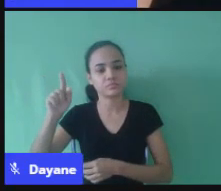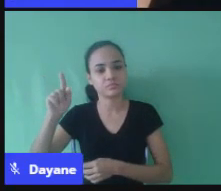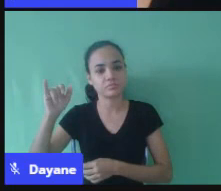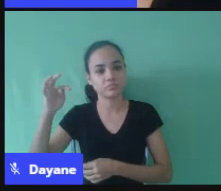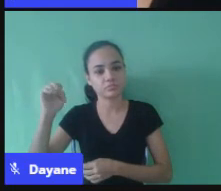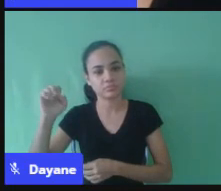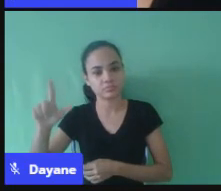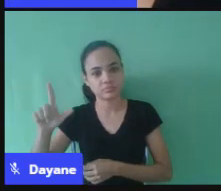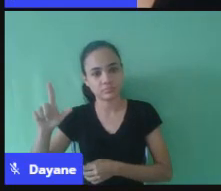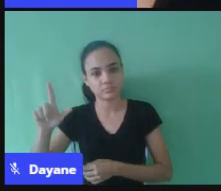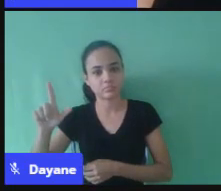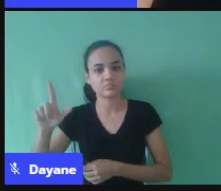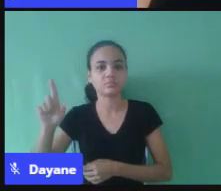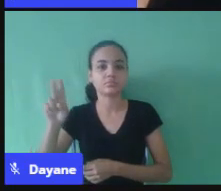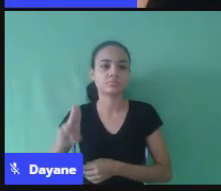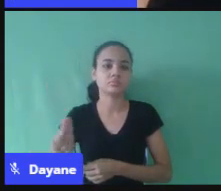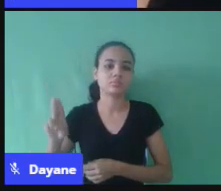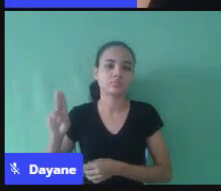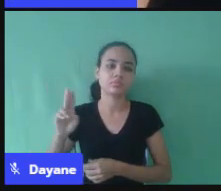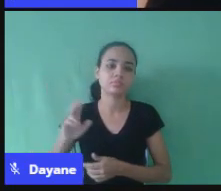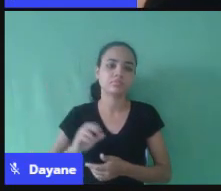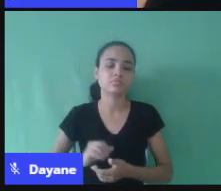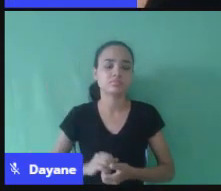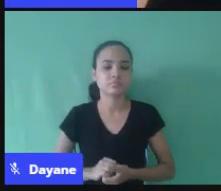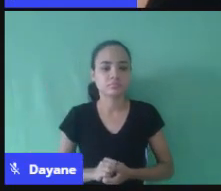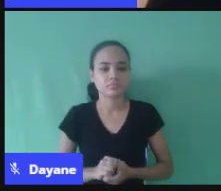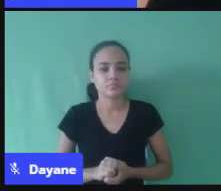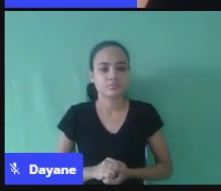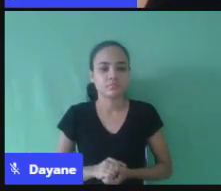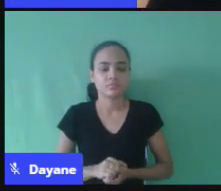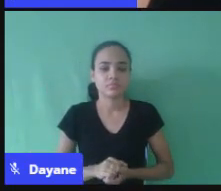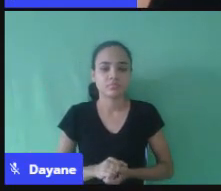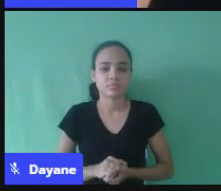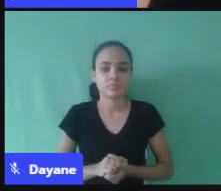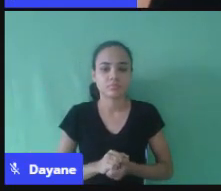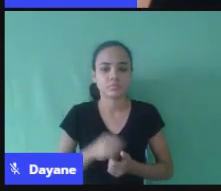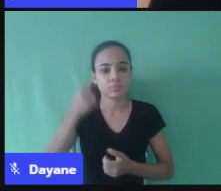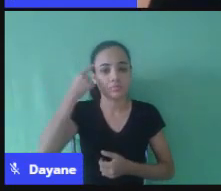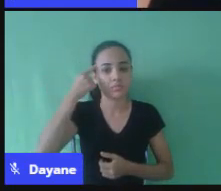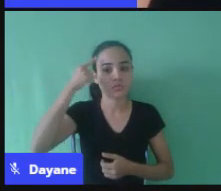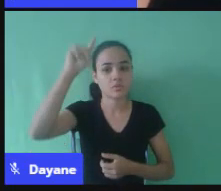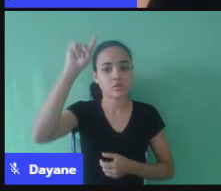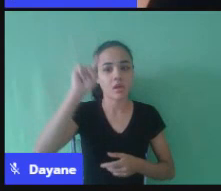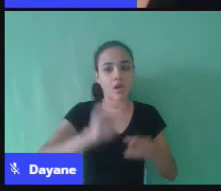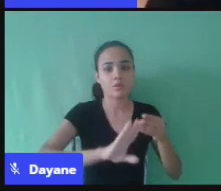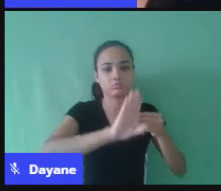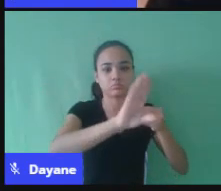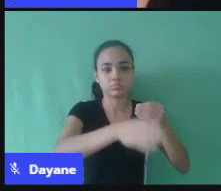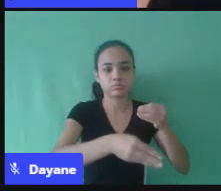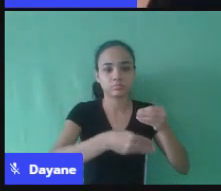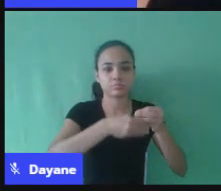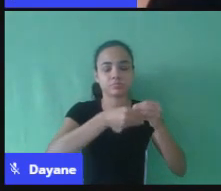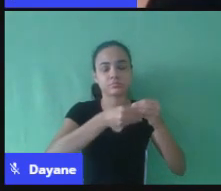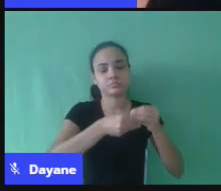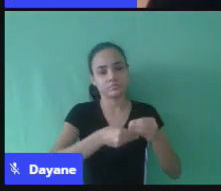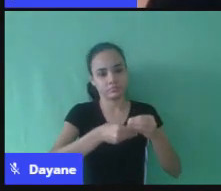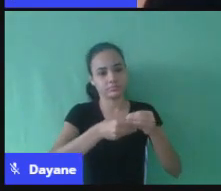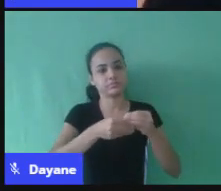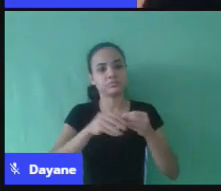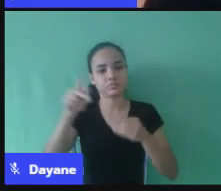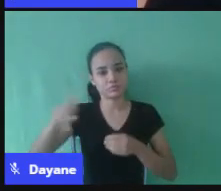E, novamente, complementando a ideia do professor Antônio, como